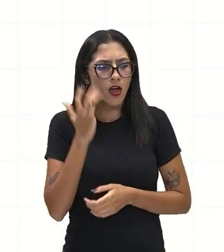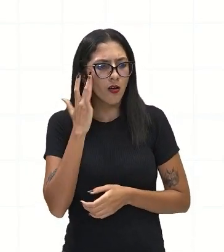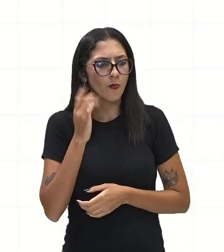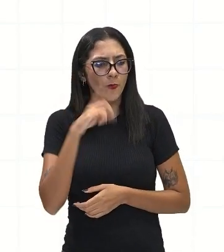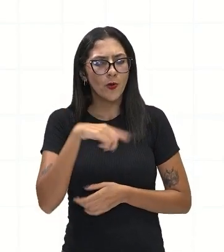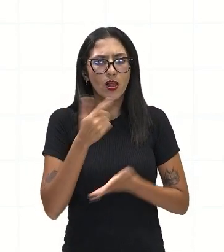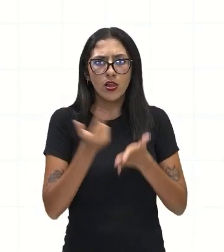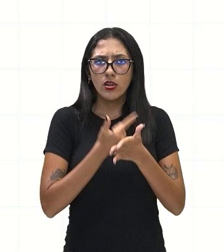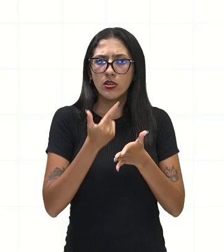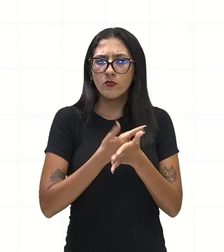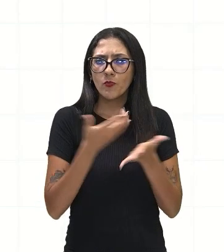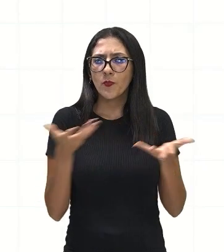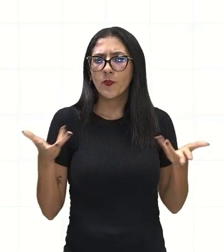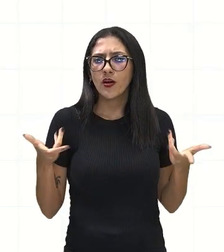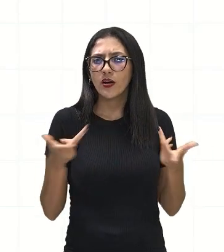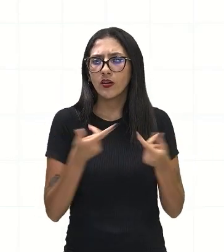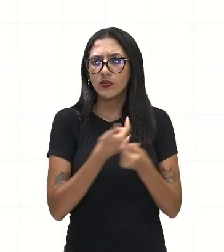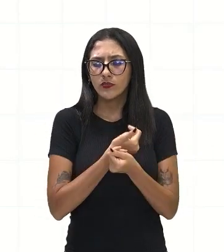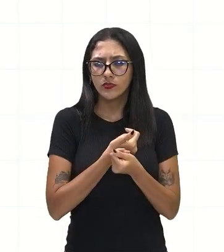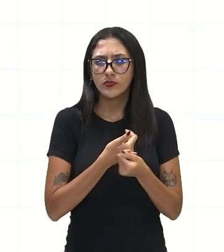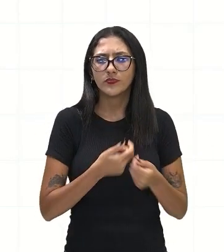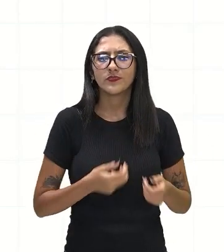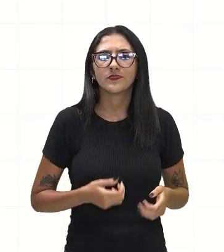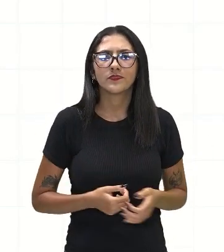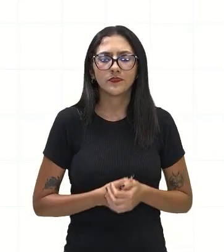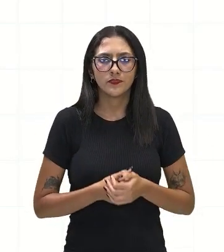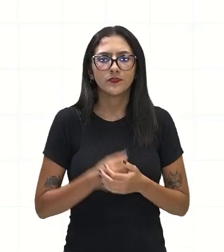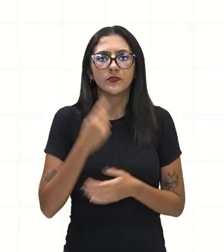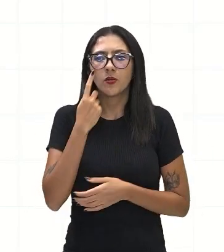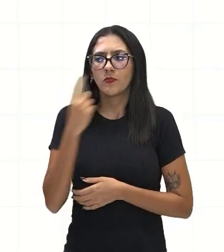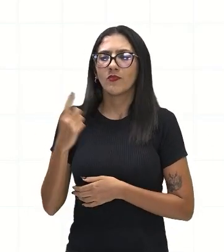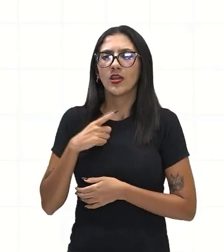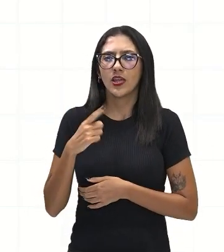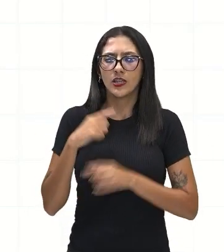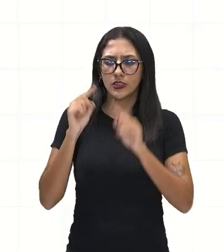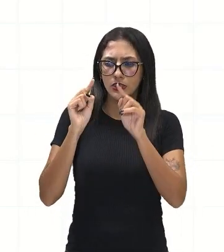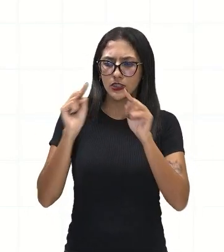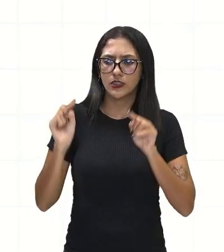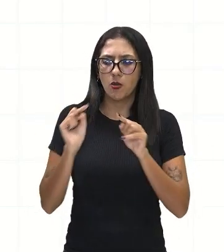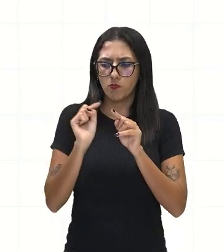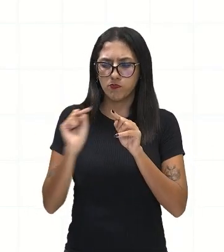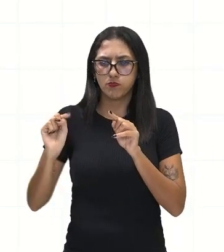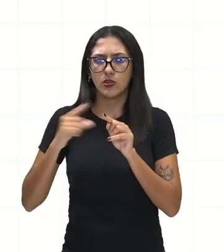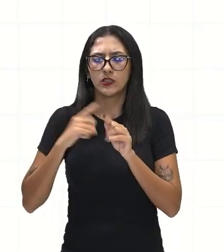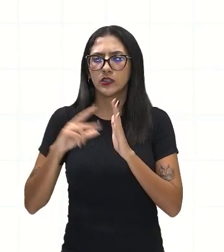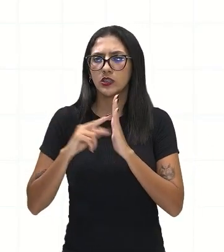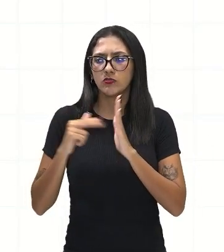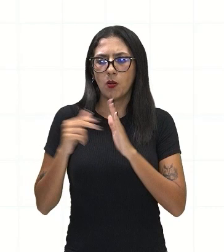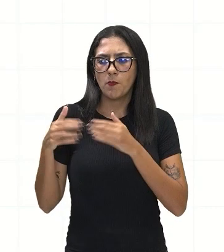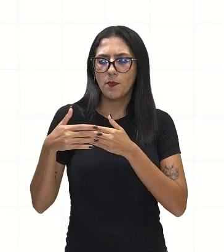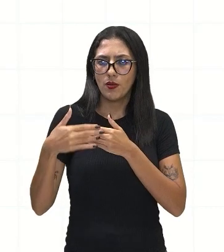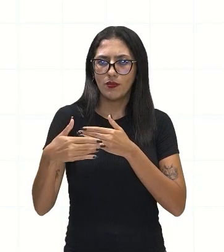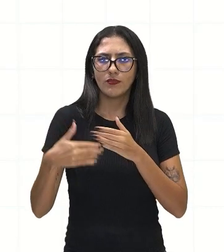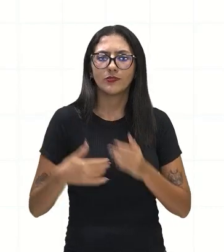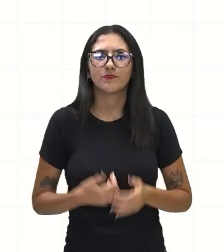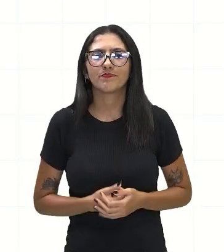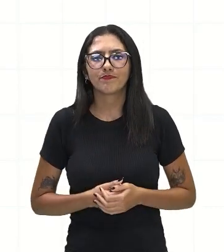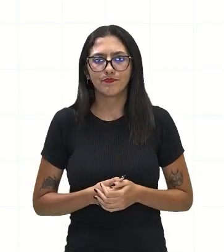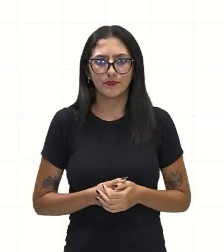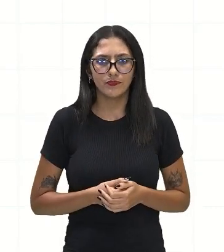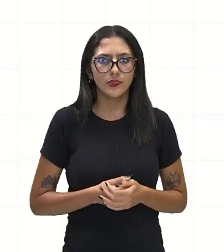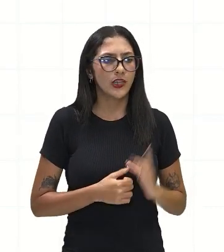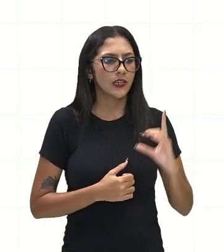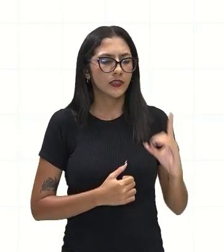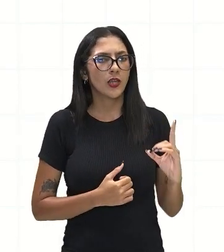maravilhoso. E aí tem isso aqui, significa que tem continuidade o texto. Letra D. Quando eu ainda não sabia